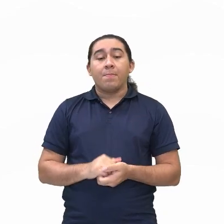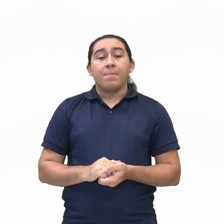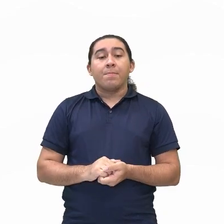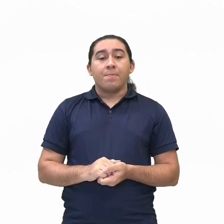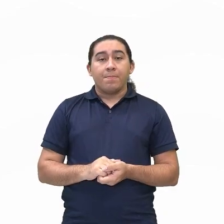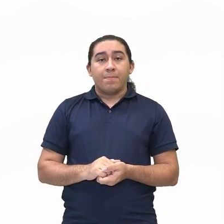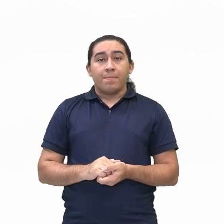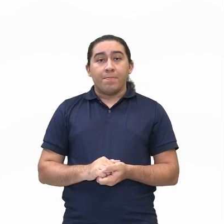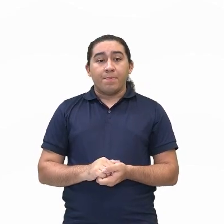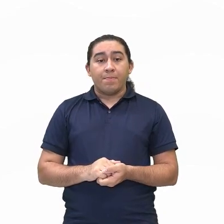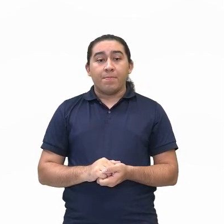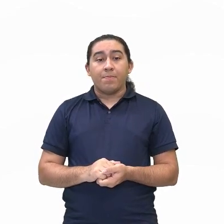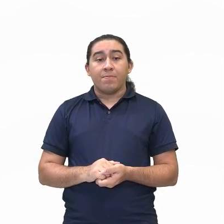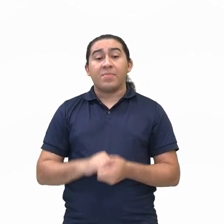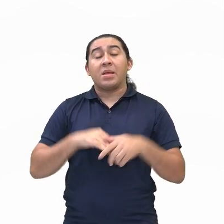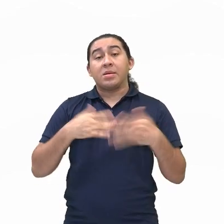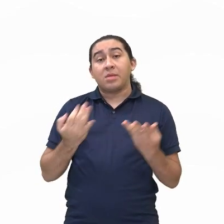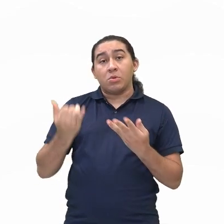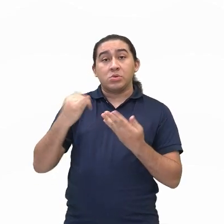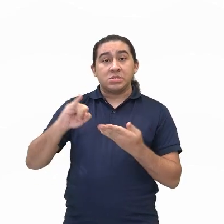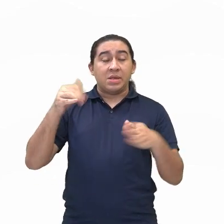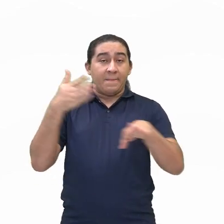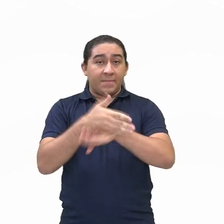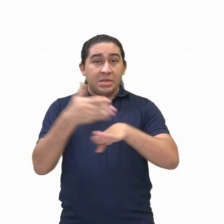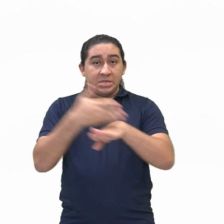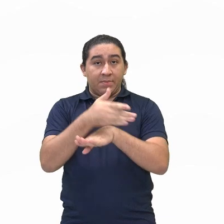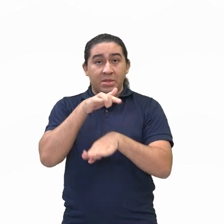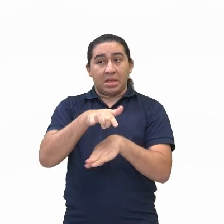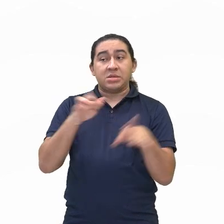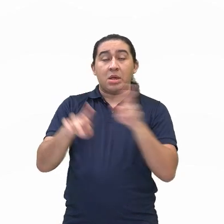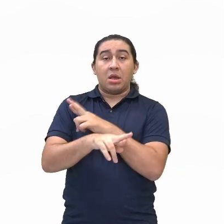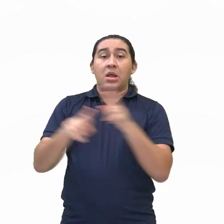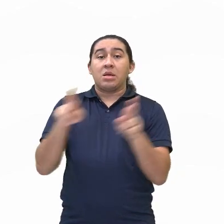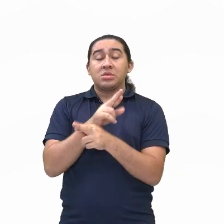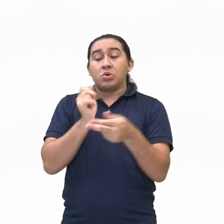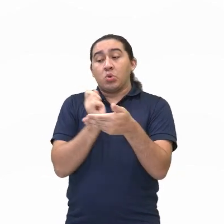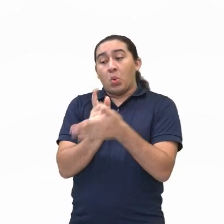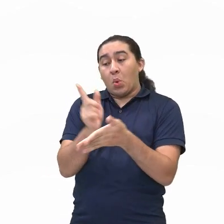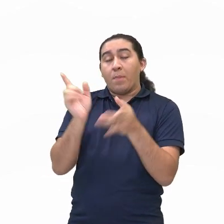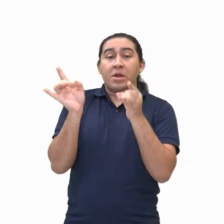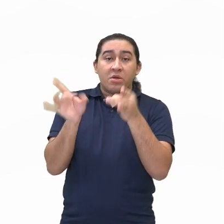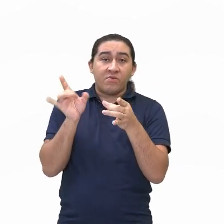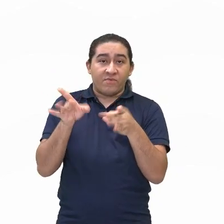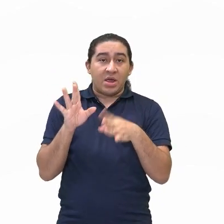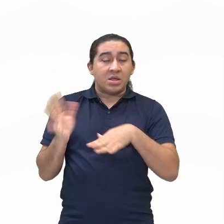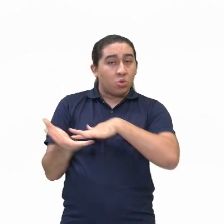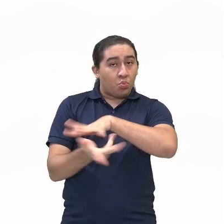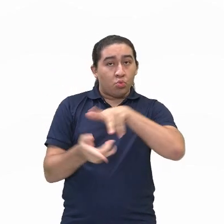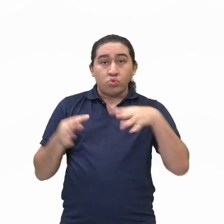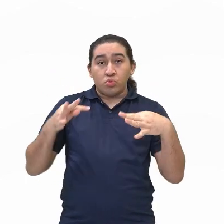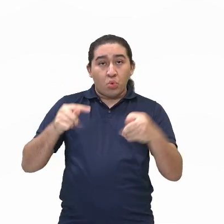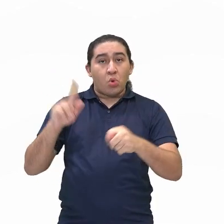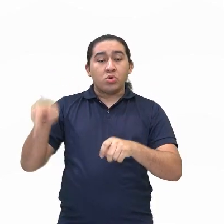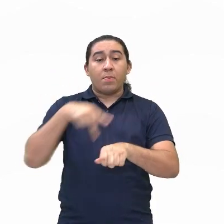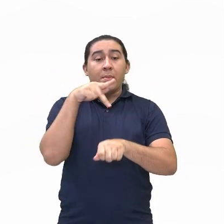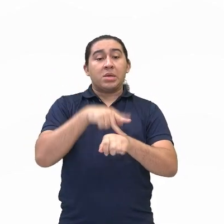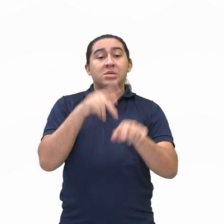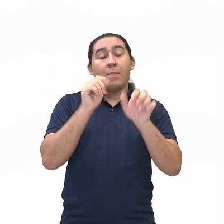economia, tá? Então, ao participar ali do comércio internacional, os países eles podem o